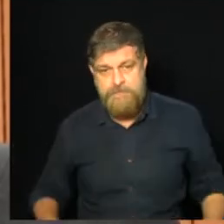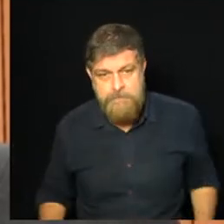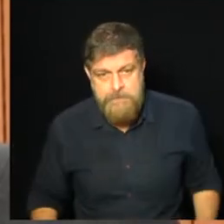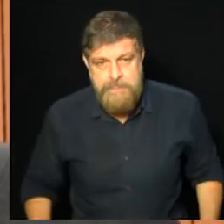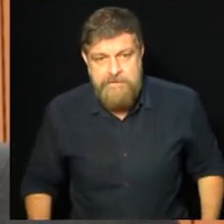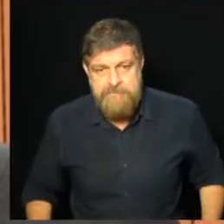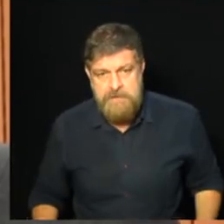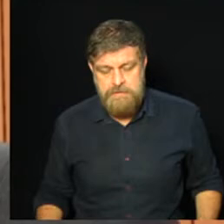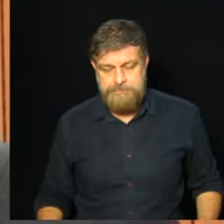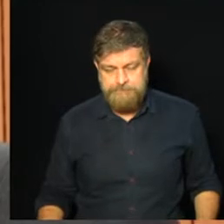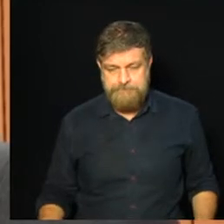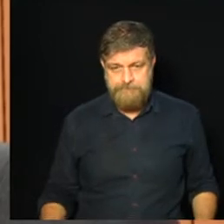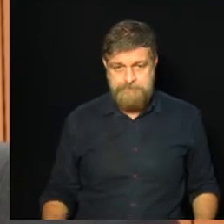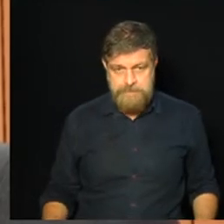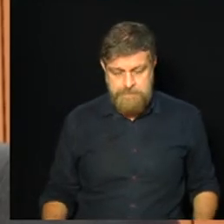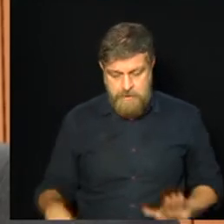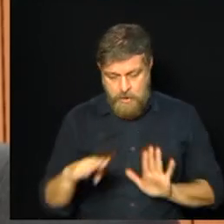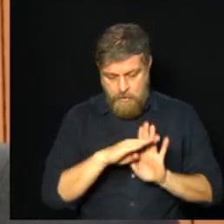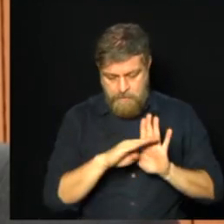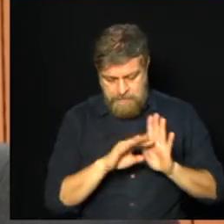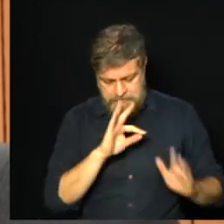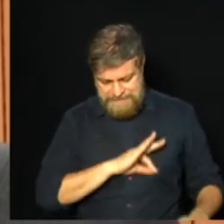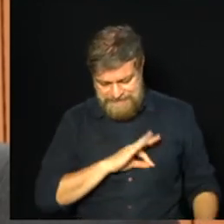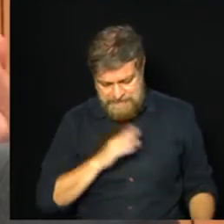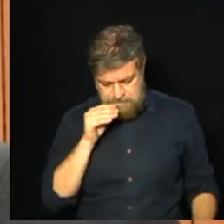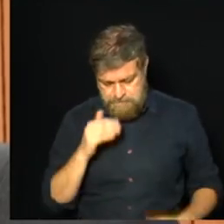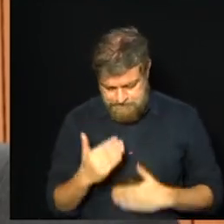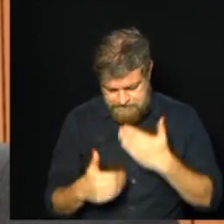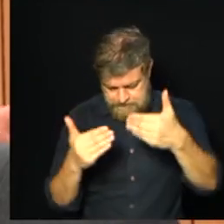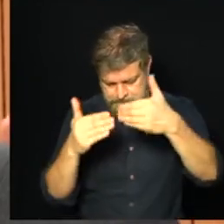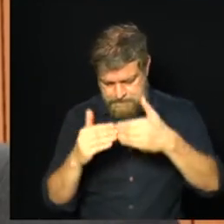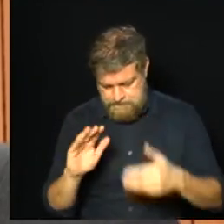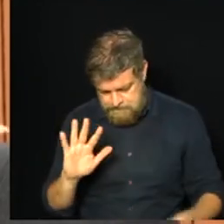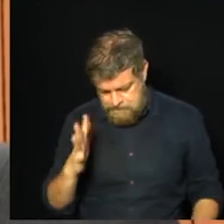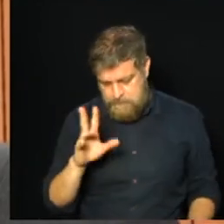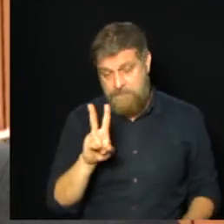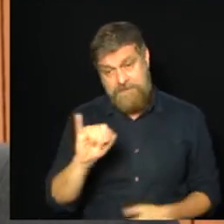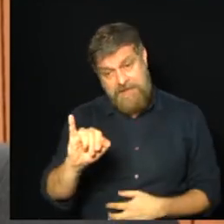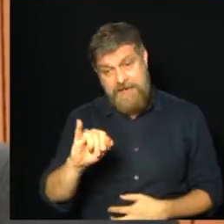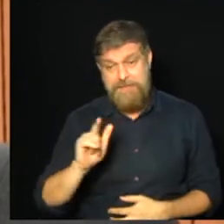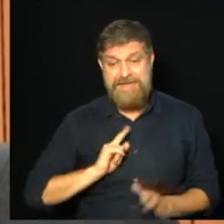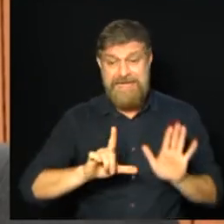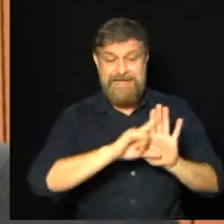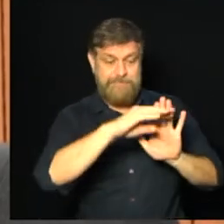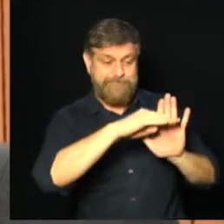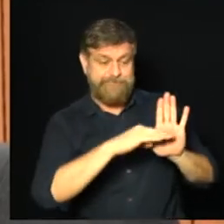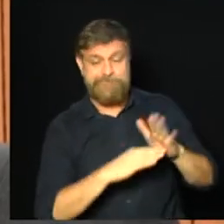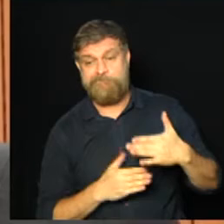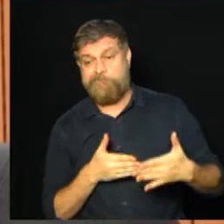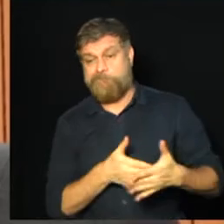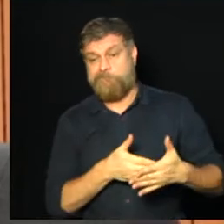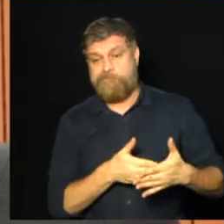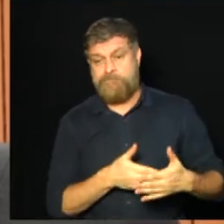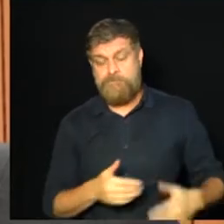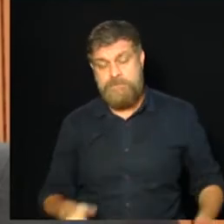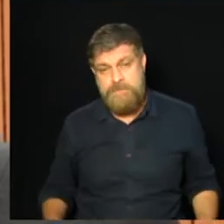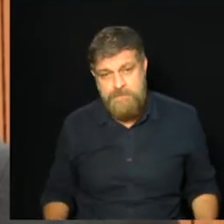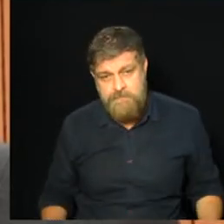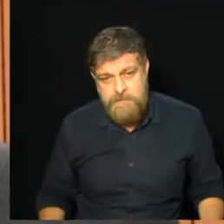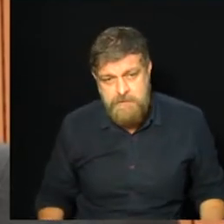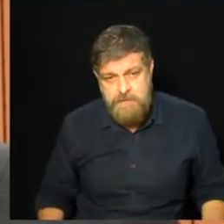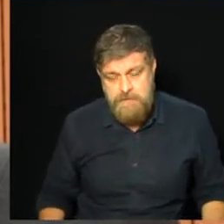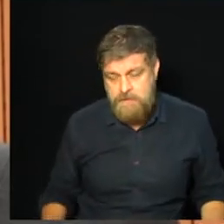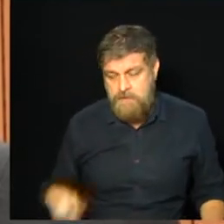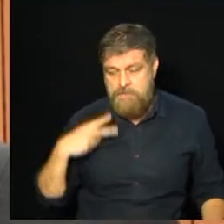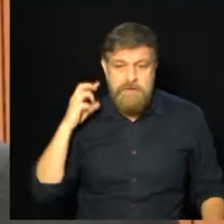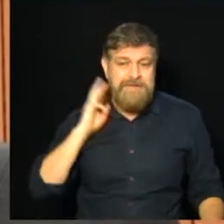o plano de cargo e salário vai ser implantado, não tenha dúvida agora. Tem os óbices legais, isso vai ser suplantado. O vereador